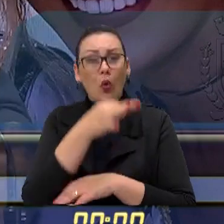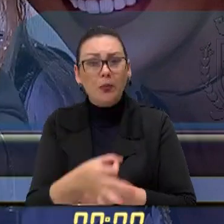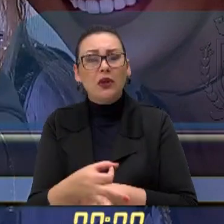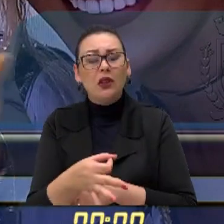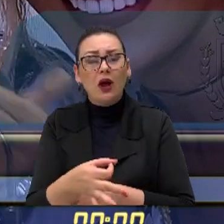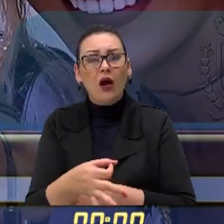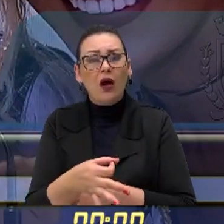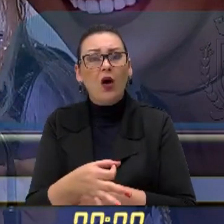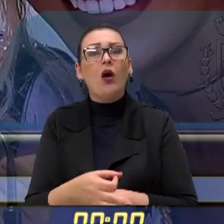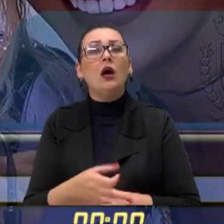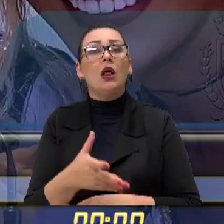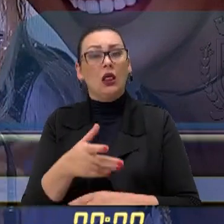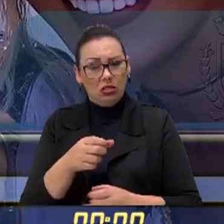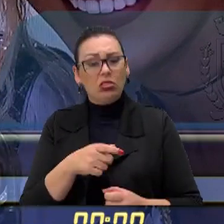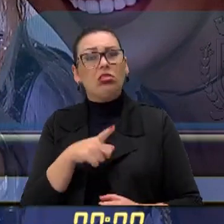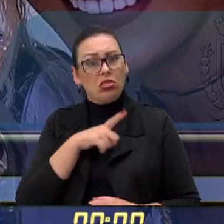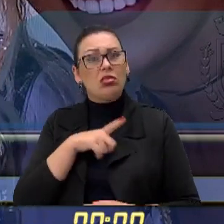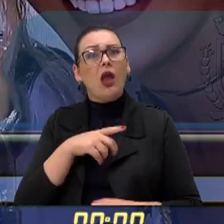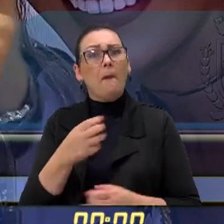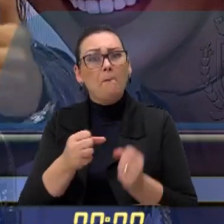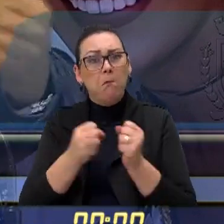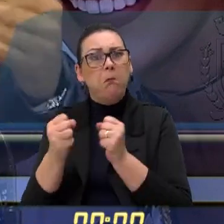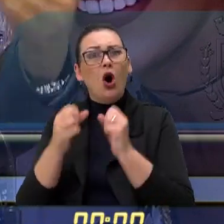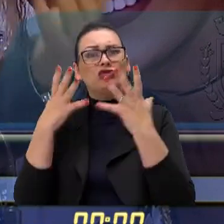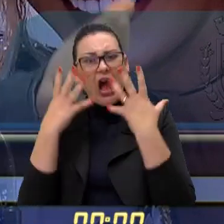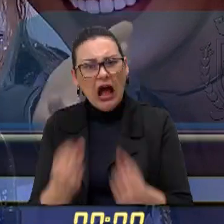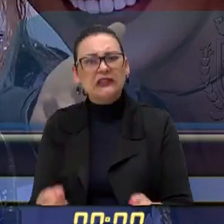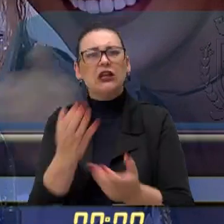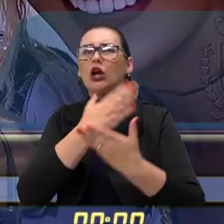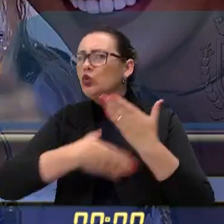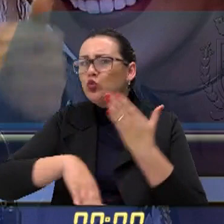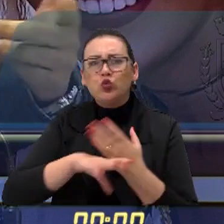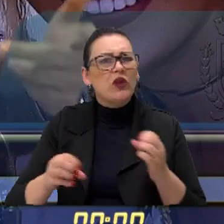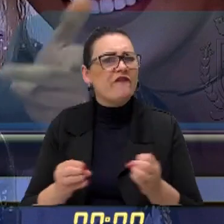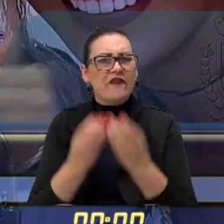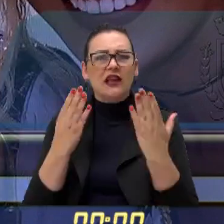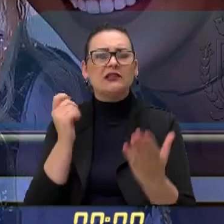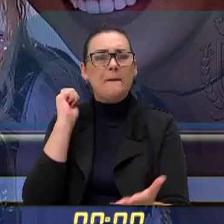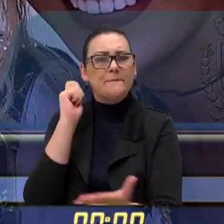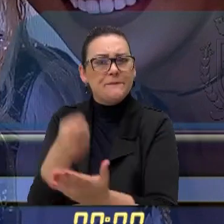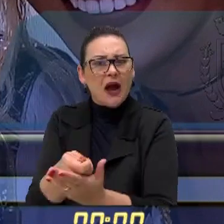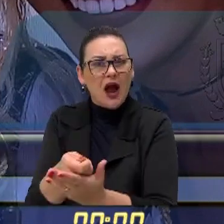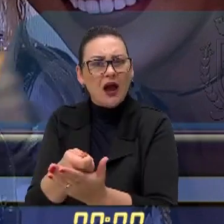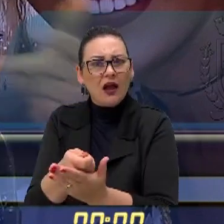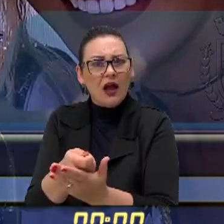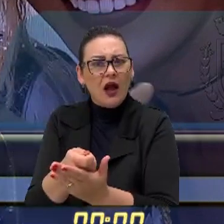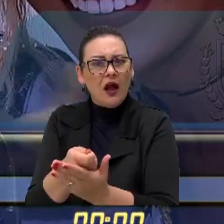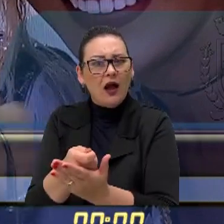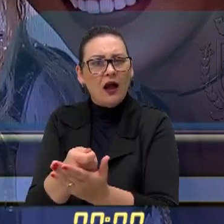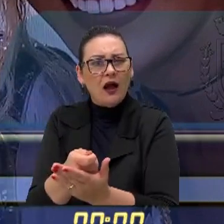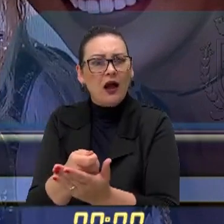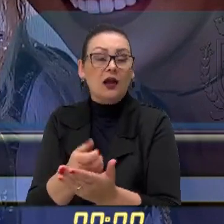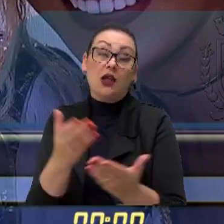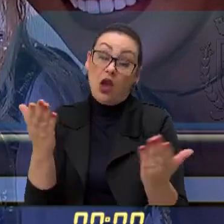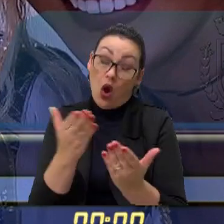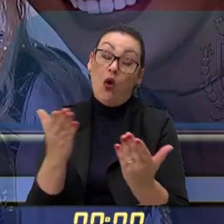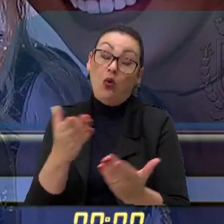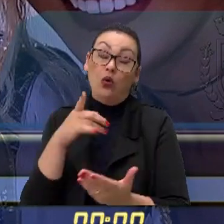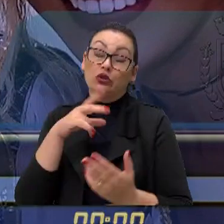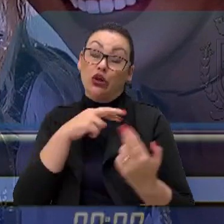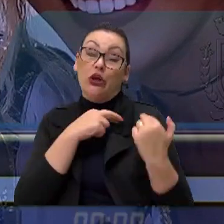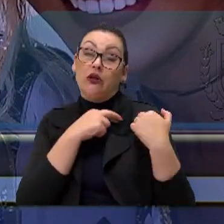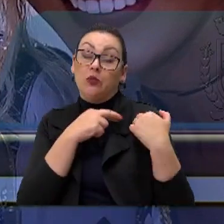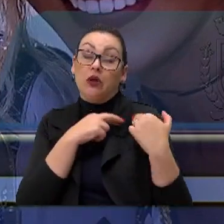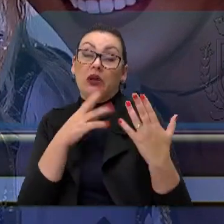manifestaram que eles têm condições de assumir toda a festa e pagar o valor que a cervejaria que hoje detém